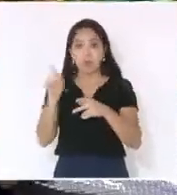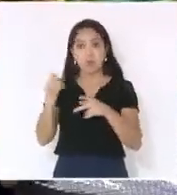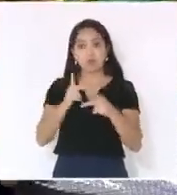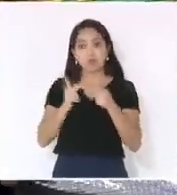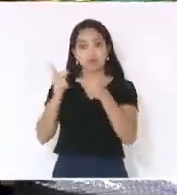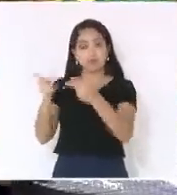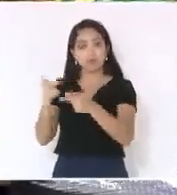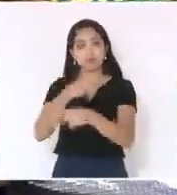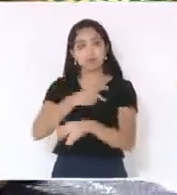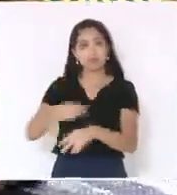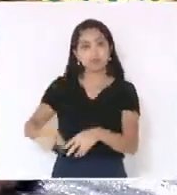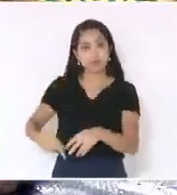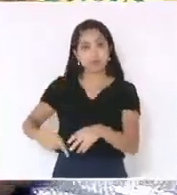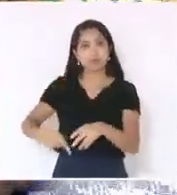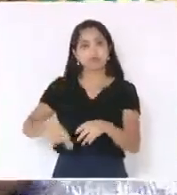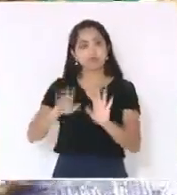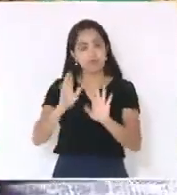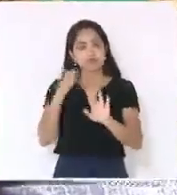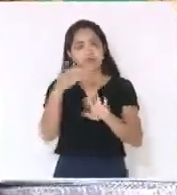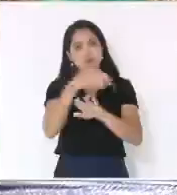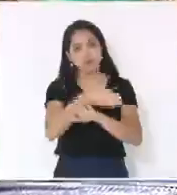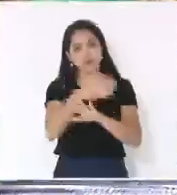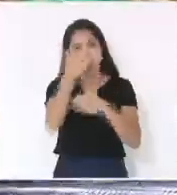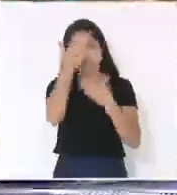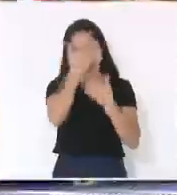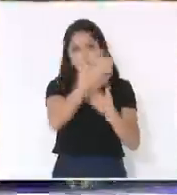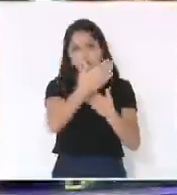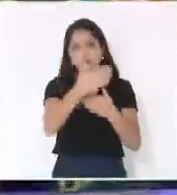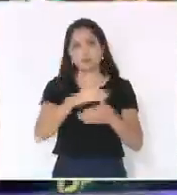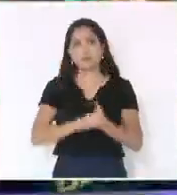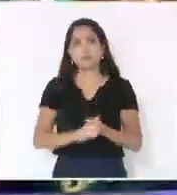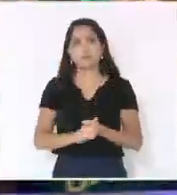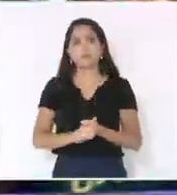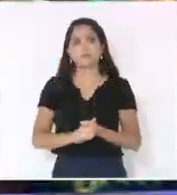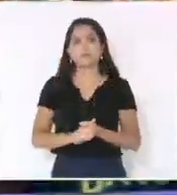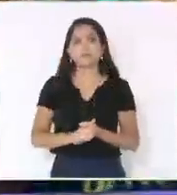foi lá, né? Que bom, obrigado. Seja bem-vindo.